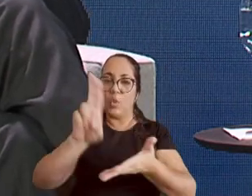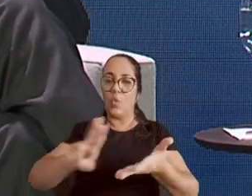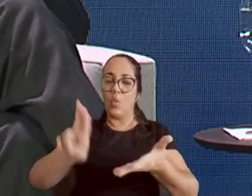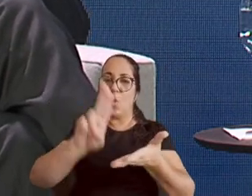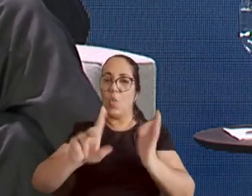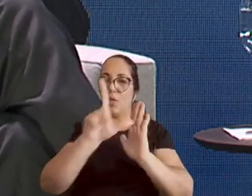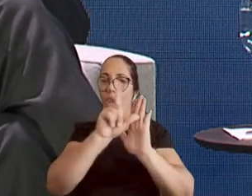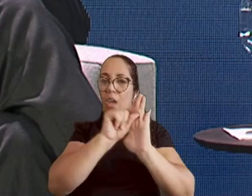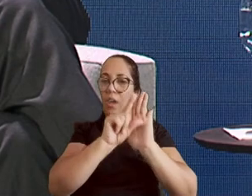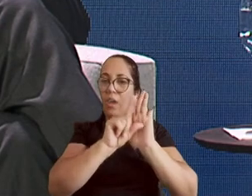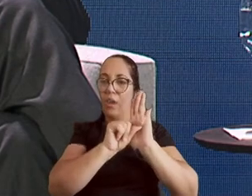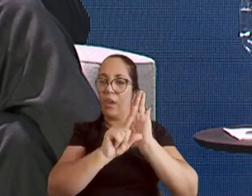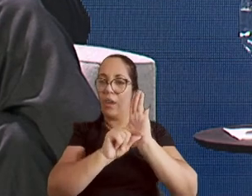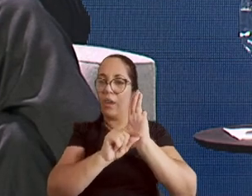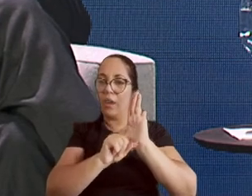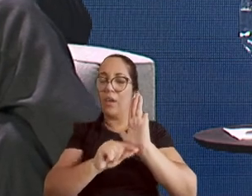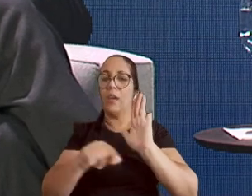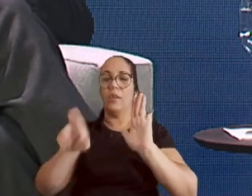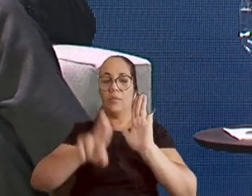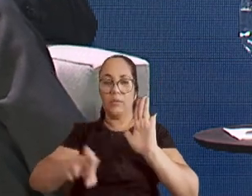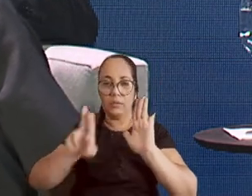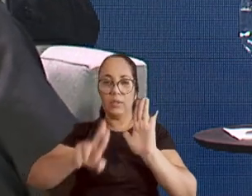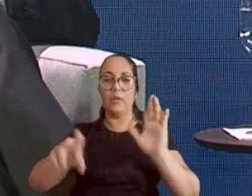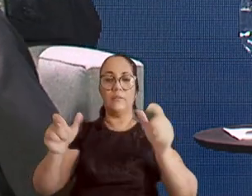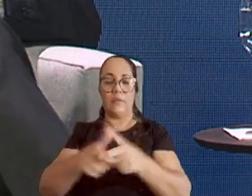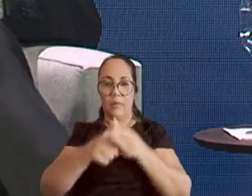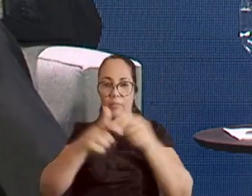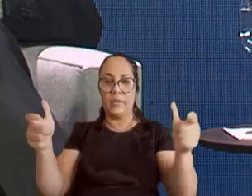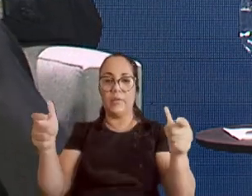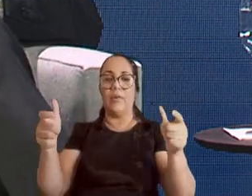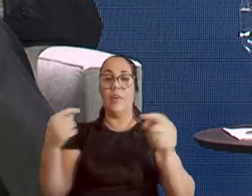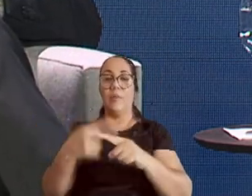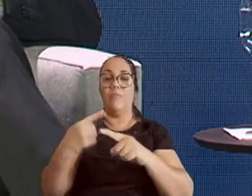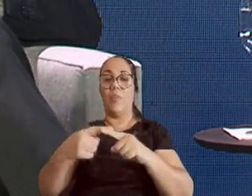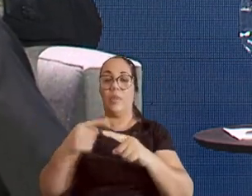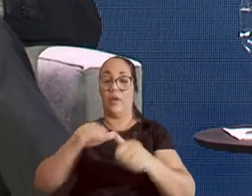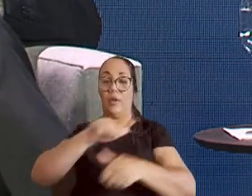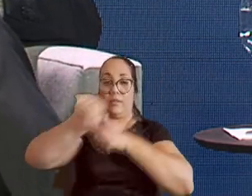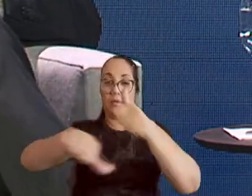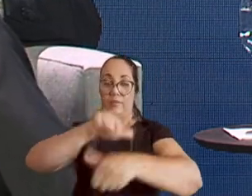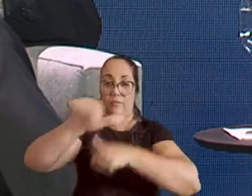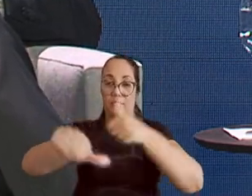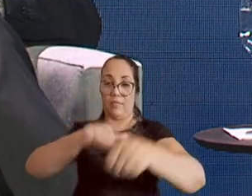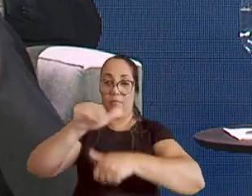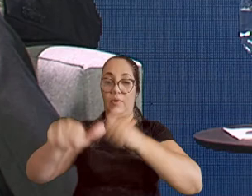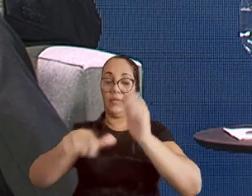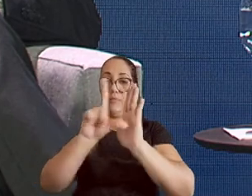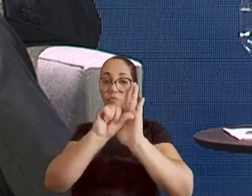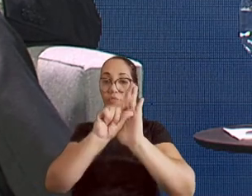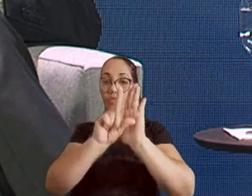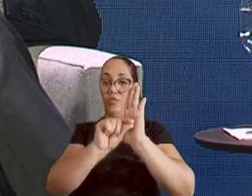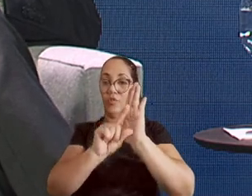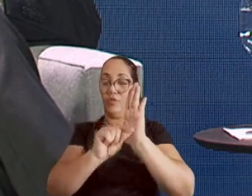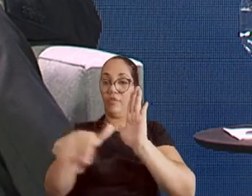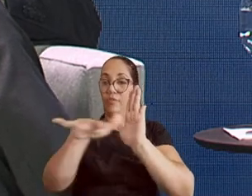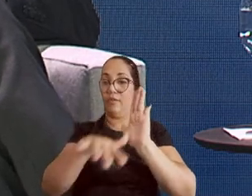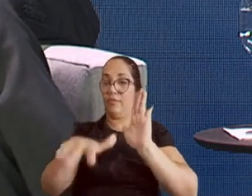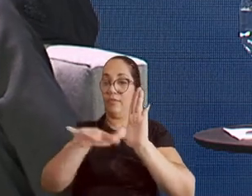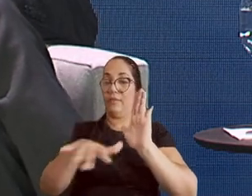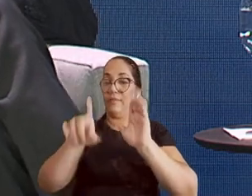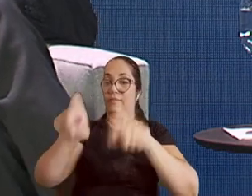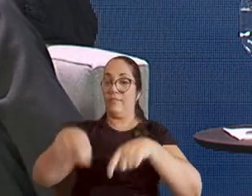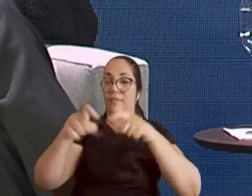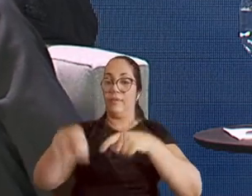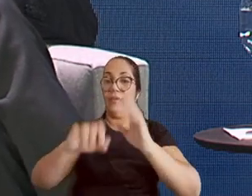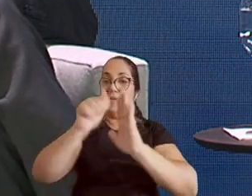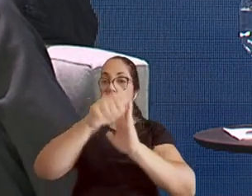últimos três quatro anos explodiu isso primeiro uma transformação digital no Agro que barateou o processo de originação análise discord de